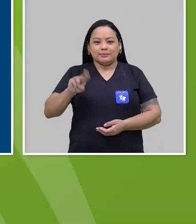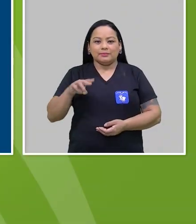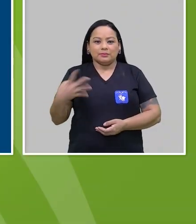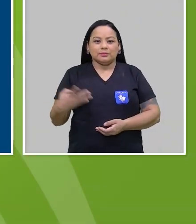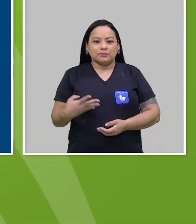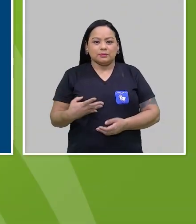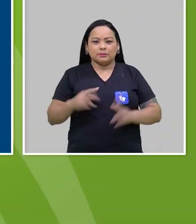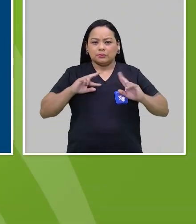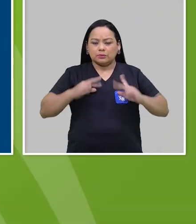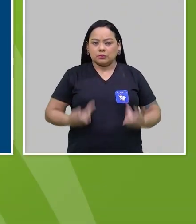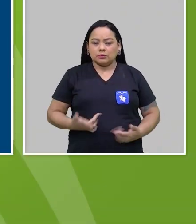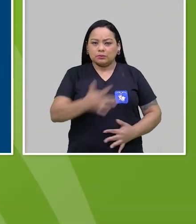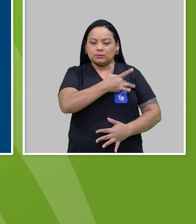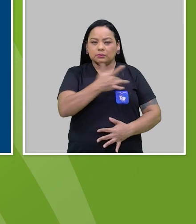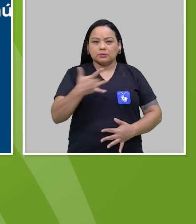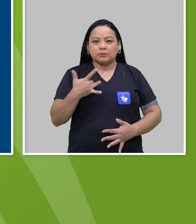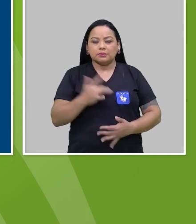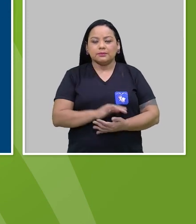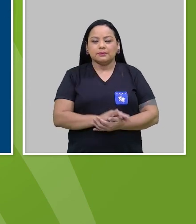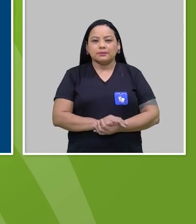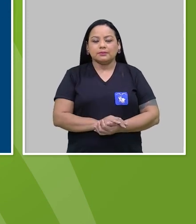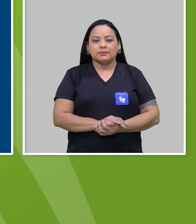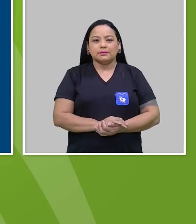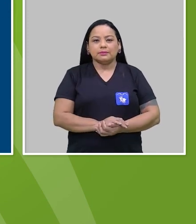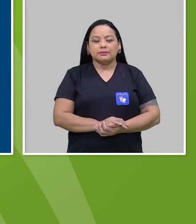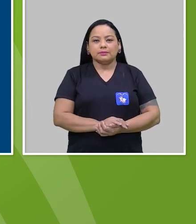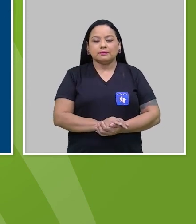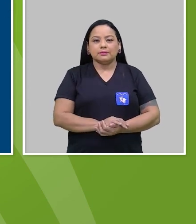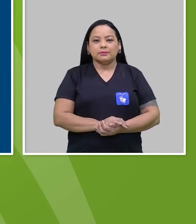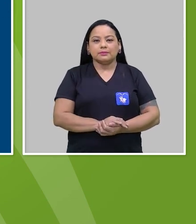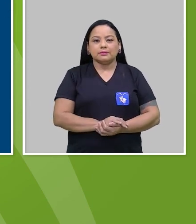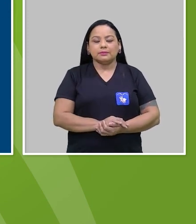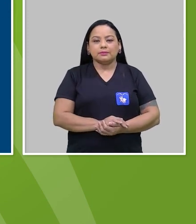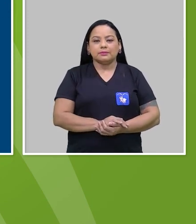Unidade 4, Ser Humano e Saúde.